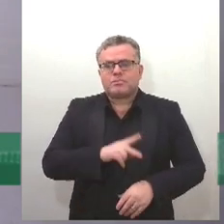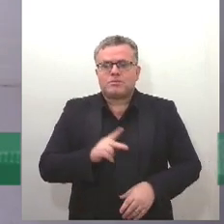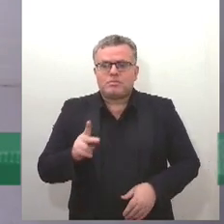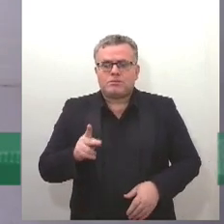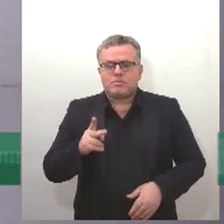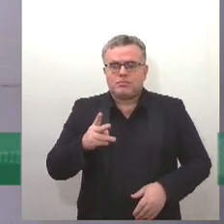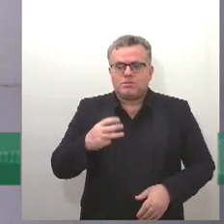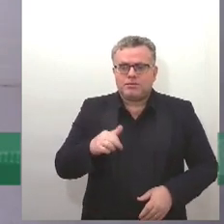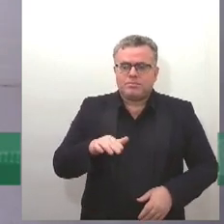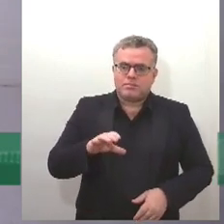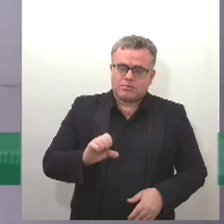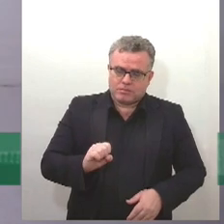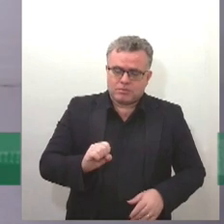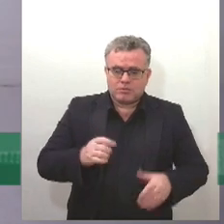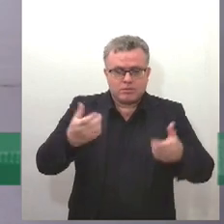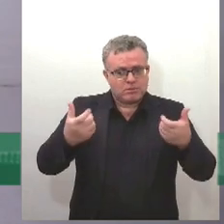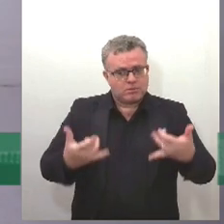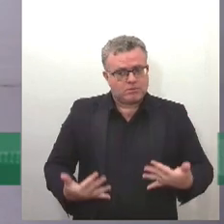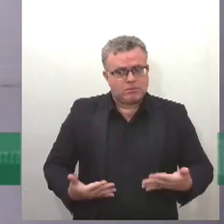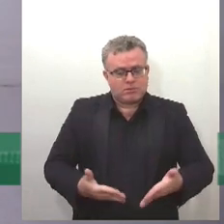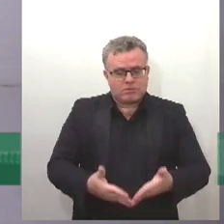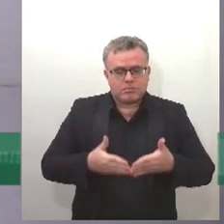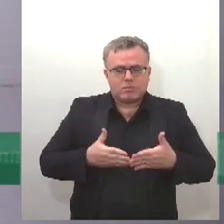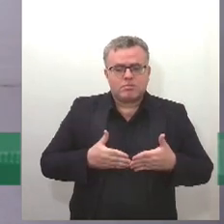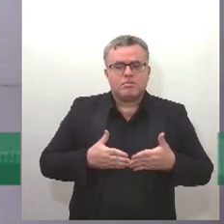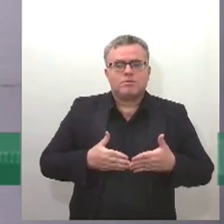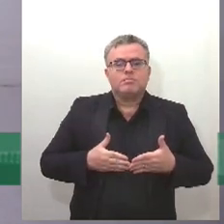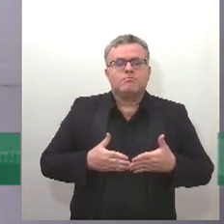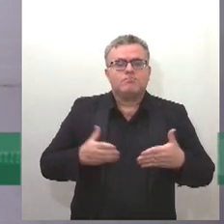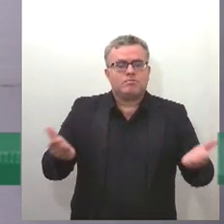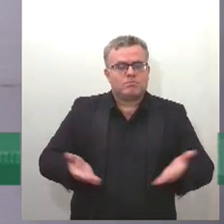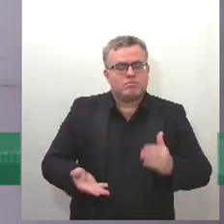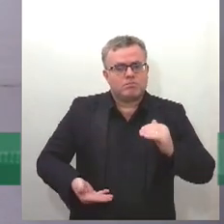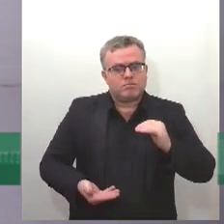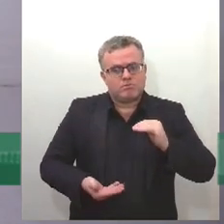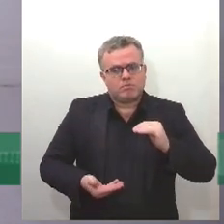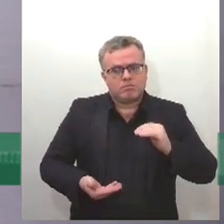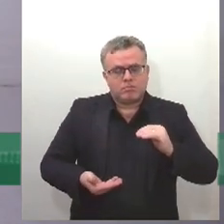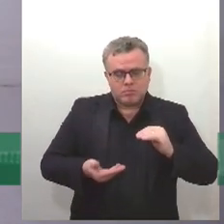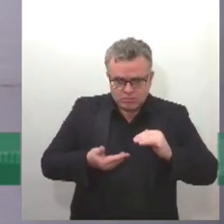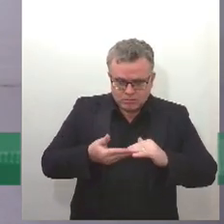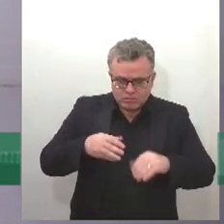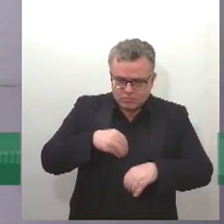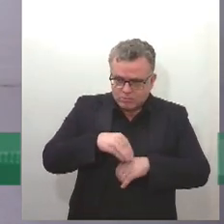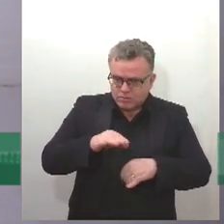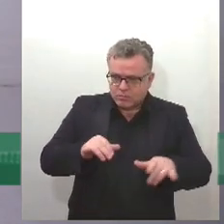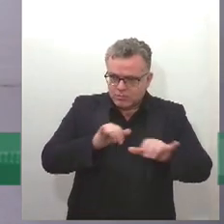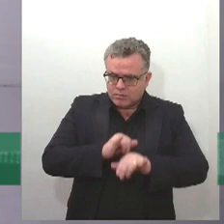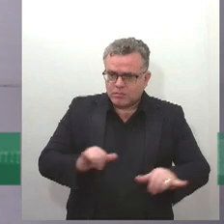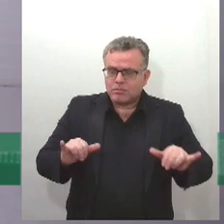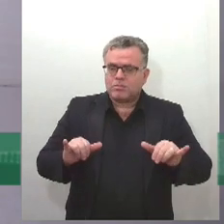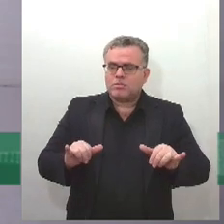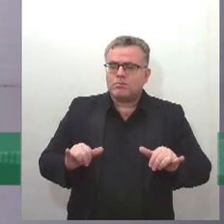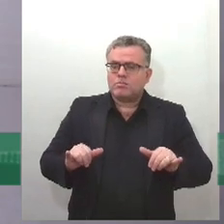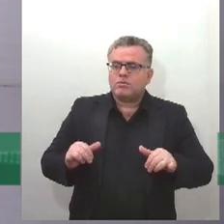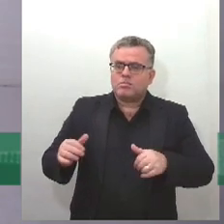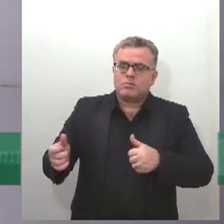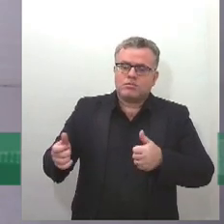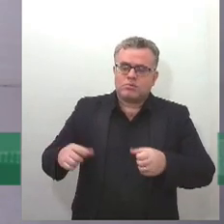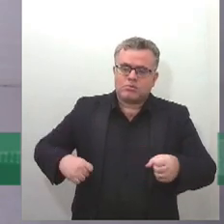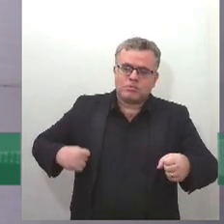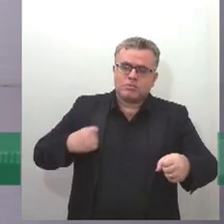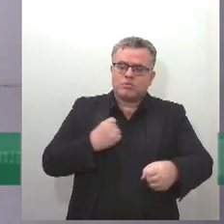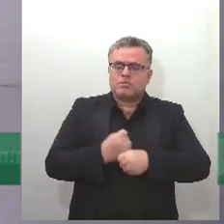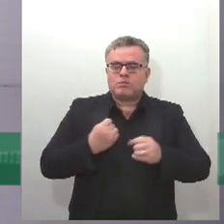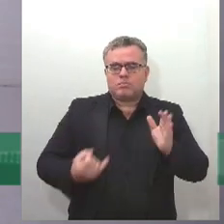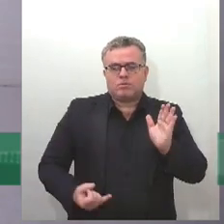eu gostaria justamente de começar eh o programa de hoje trazendo aí eh Professor a sua defesa por um imposto único né